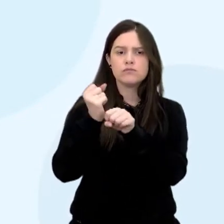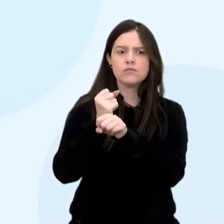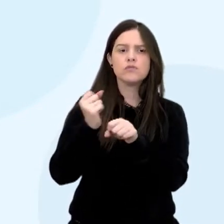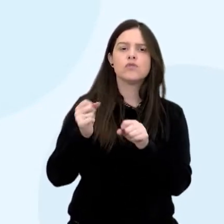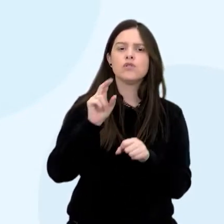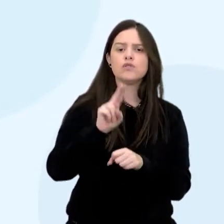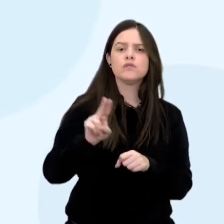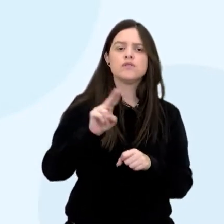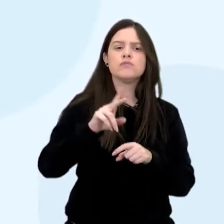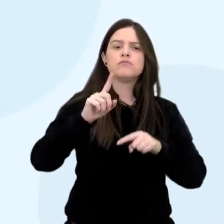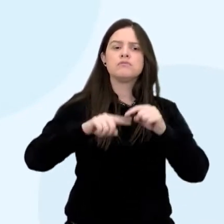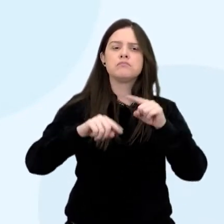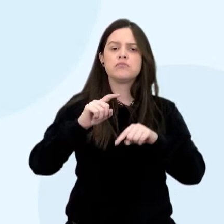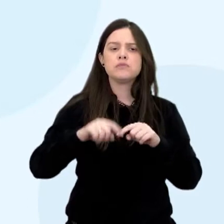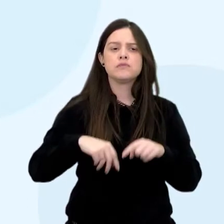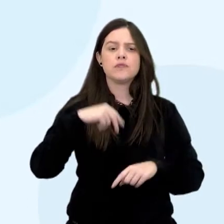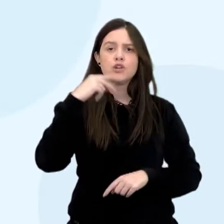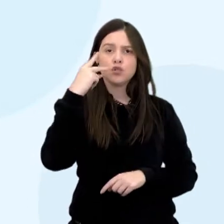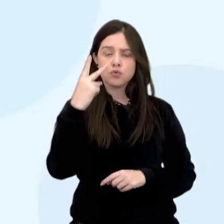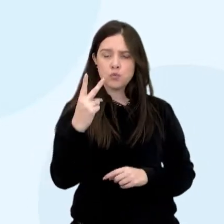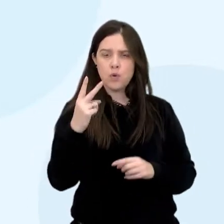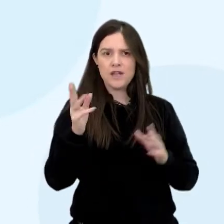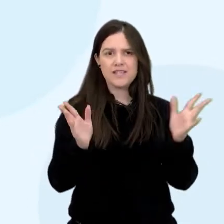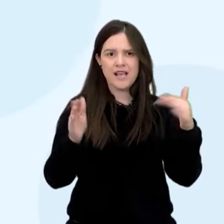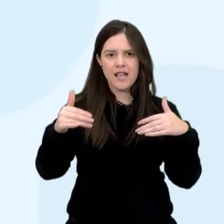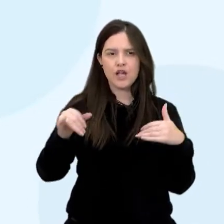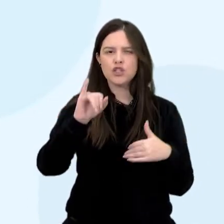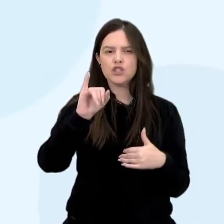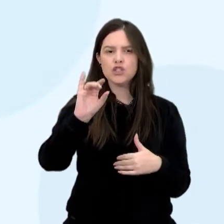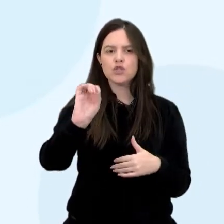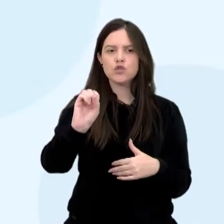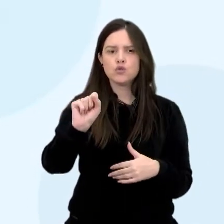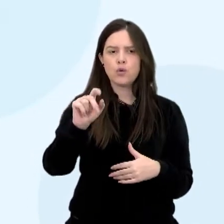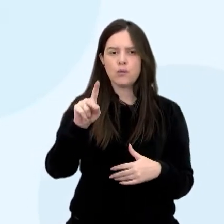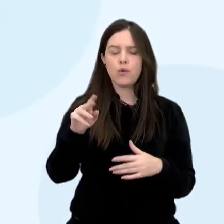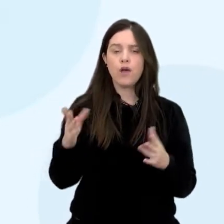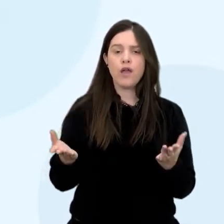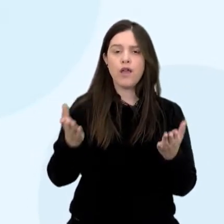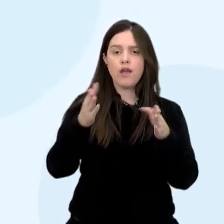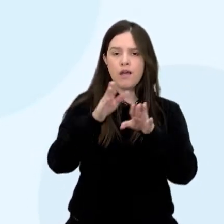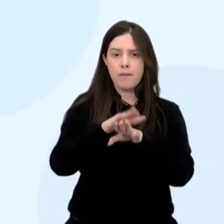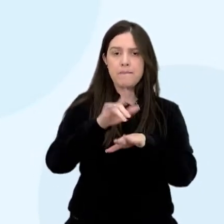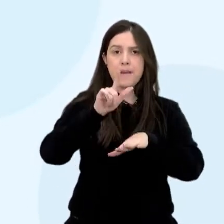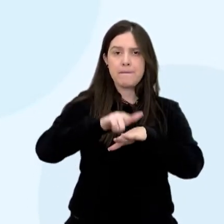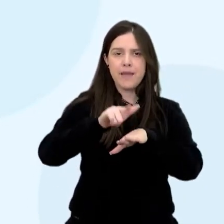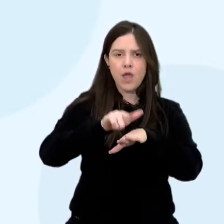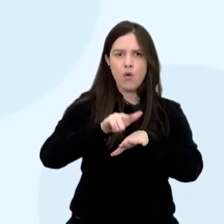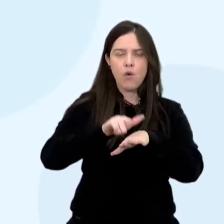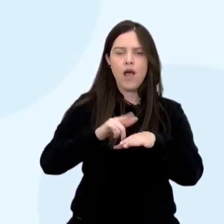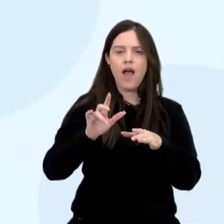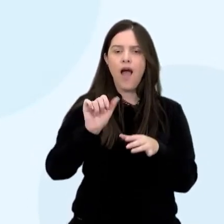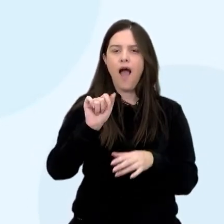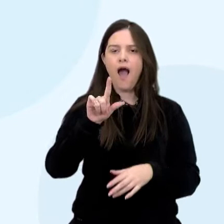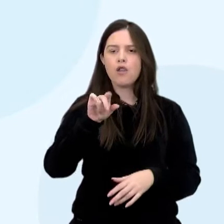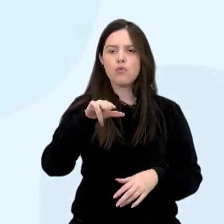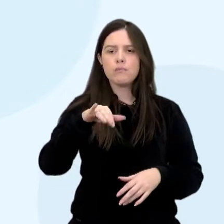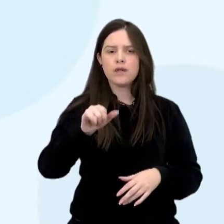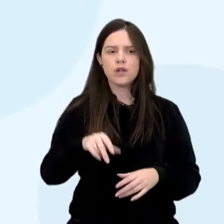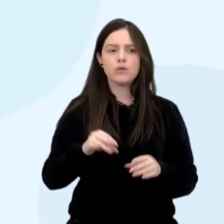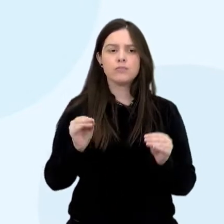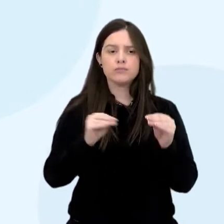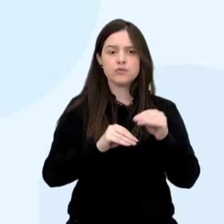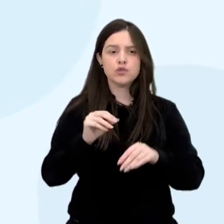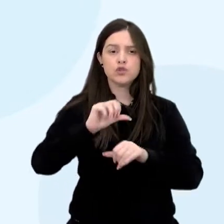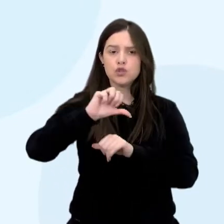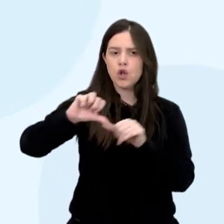esses materiais aqui, ó. 2 caixas de isopor recobertas com papel alumínio, para reduzir, né, as trocas